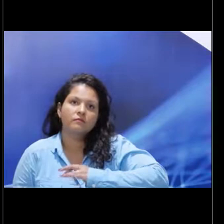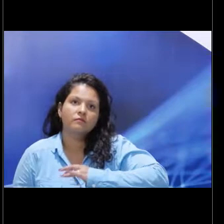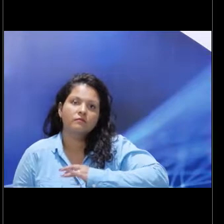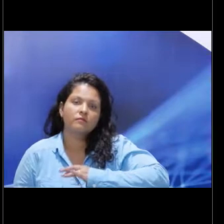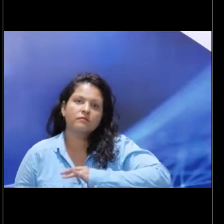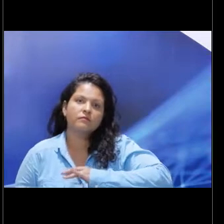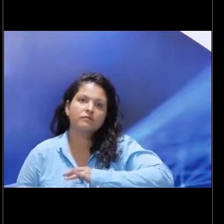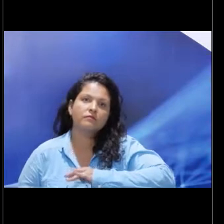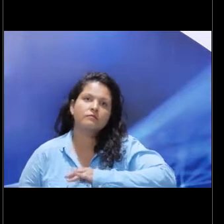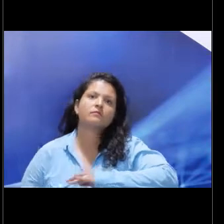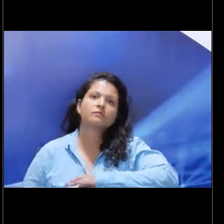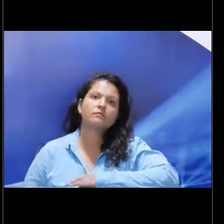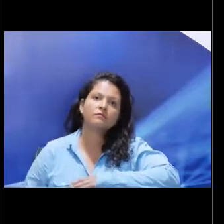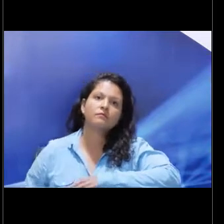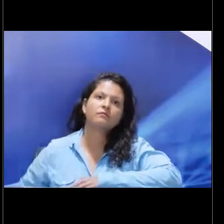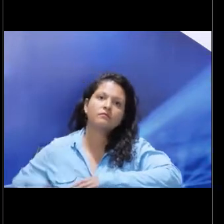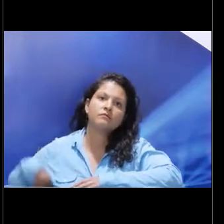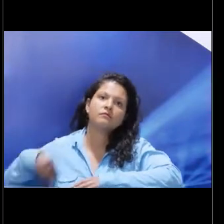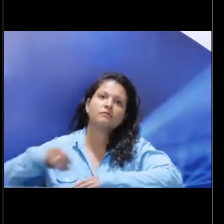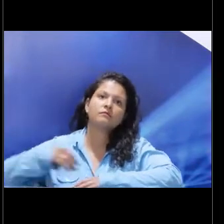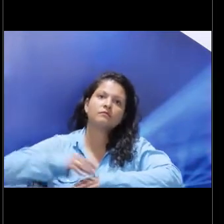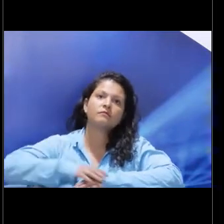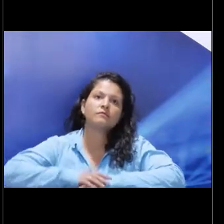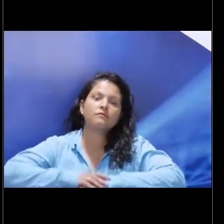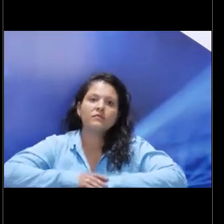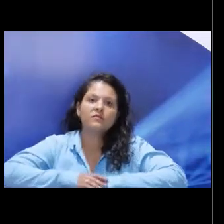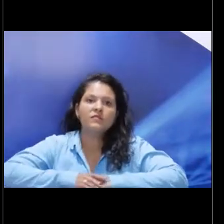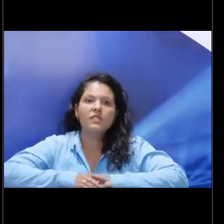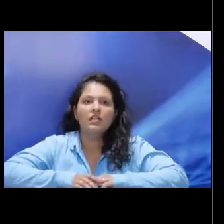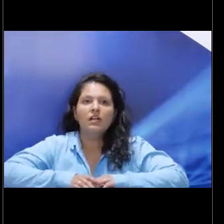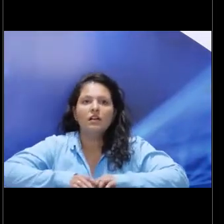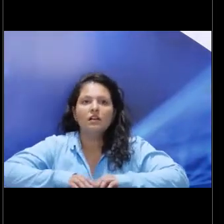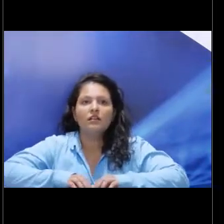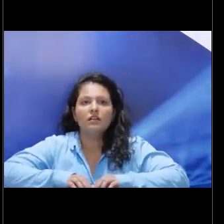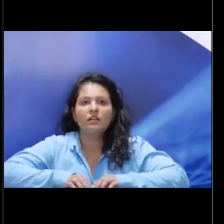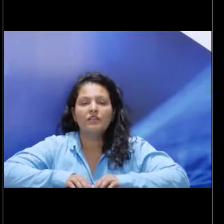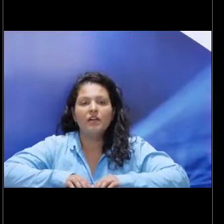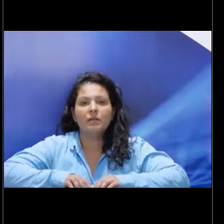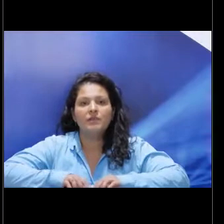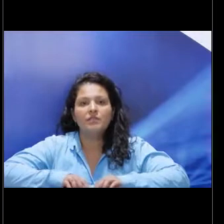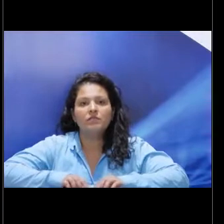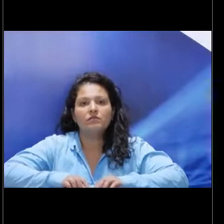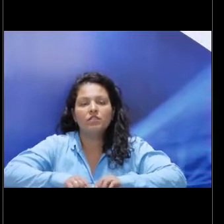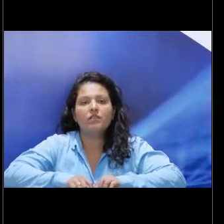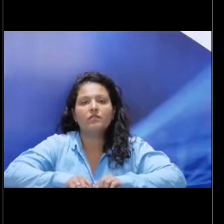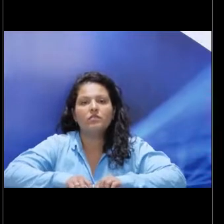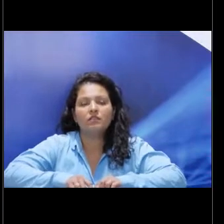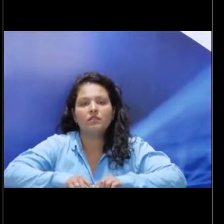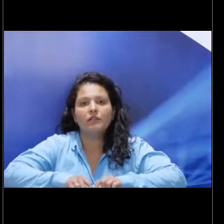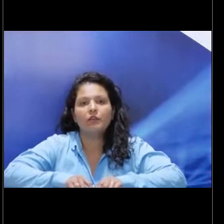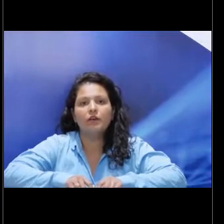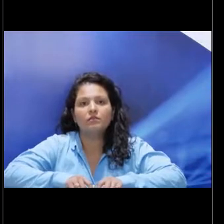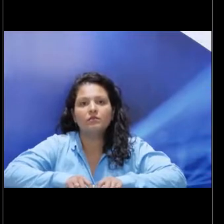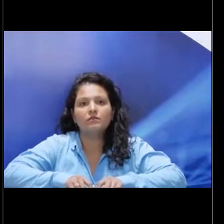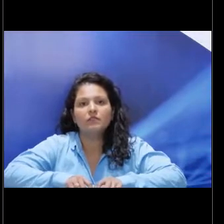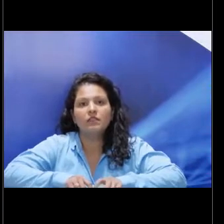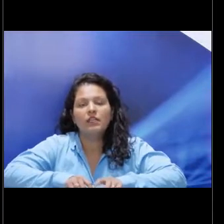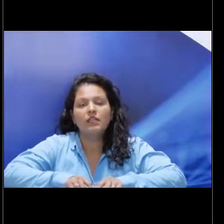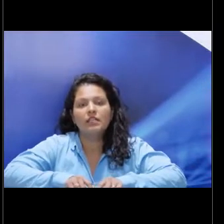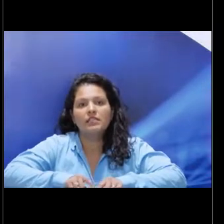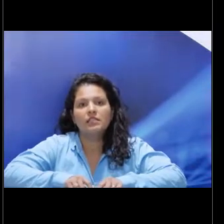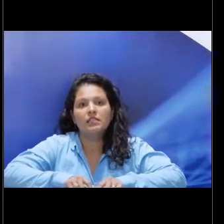essa deterioração da silagem, tá? Olhem aqui, esse daqui é um trabalho que nós fizemos no Chile há algum tempo atrás. Só voltando na